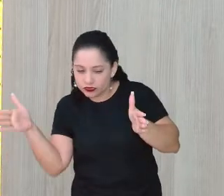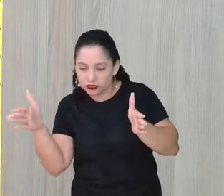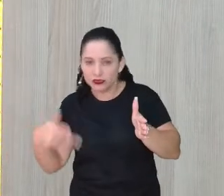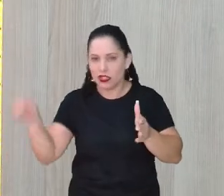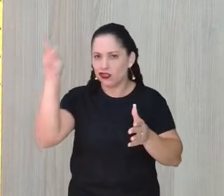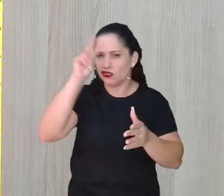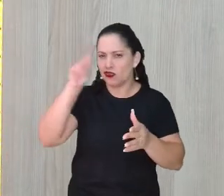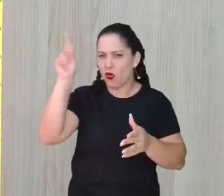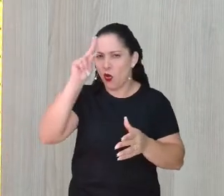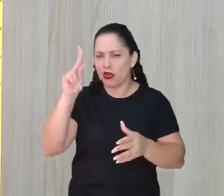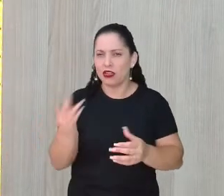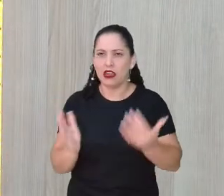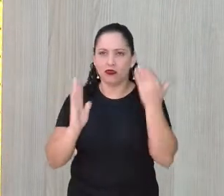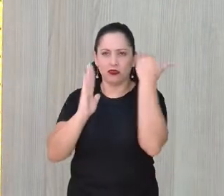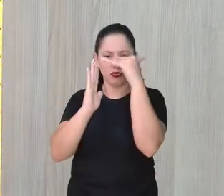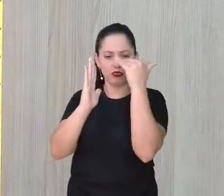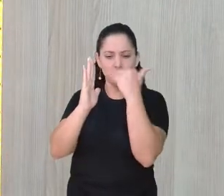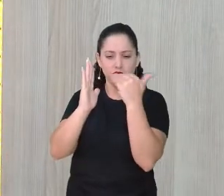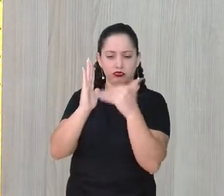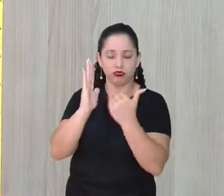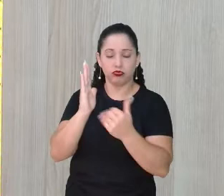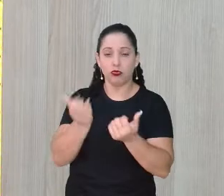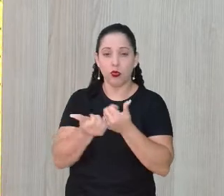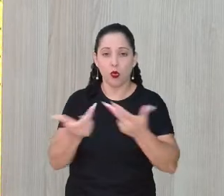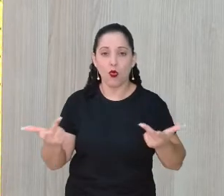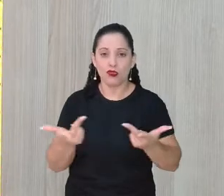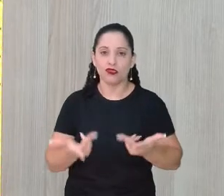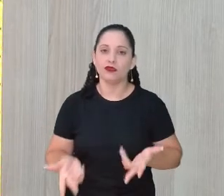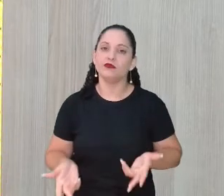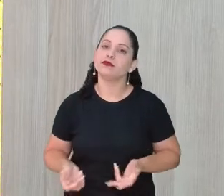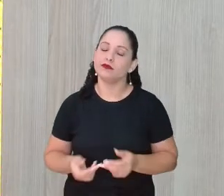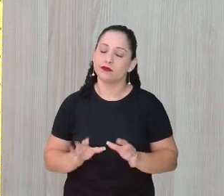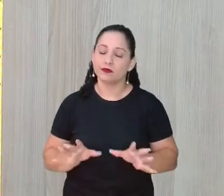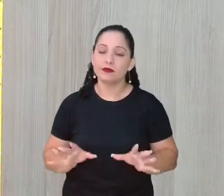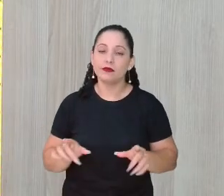Salvo questões aí de eclosão de revoltas, né?